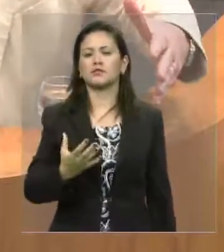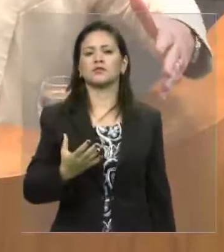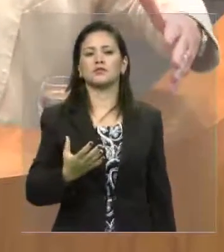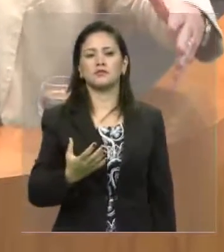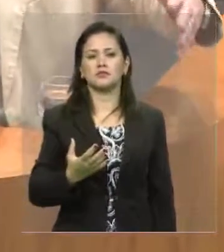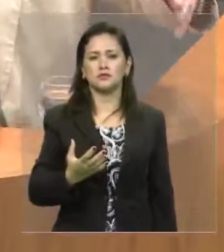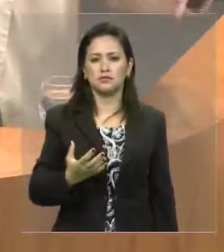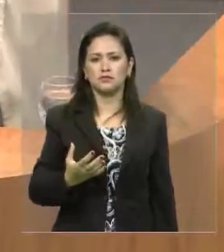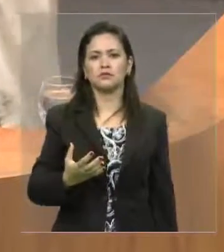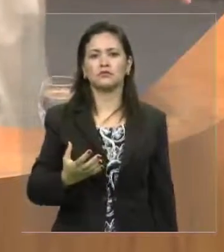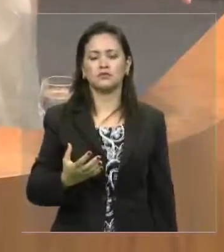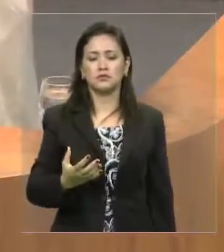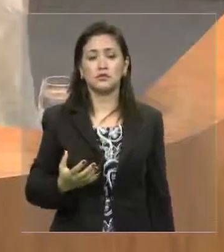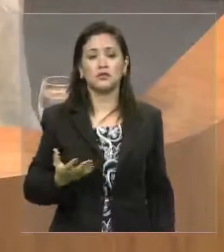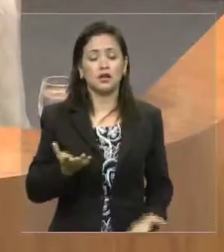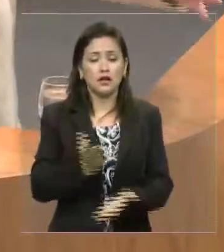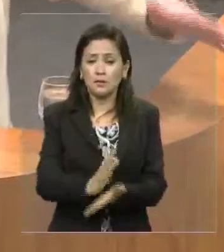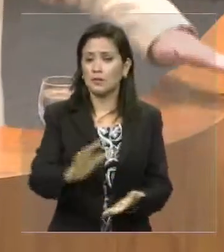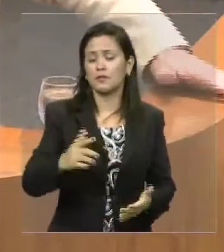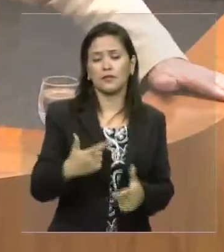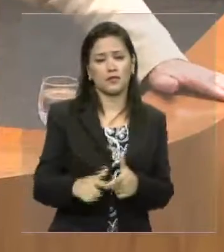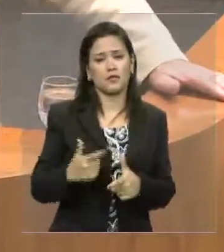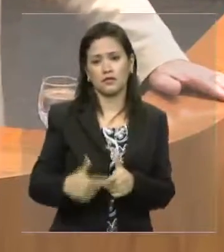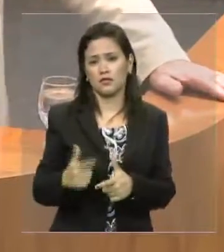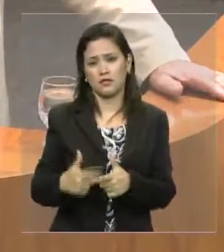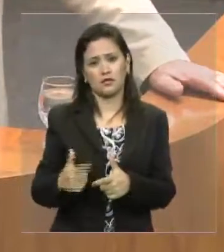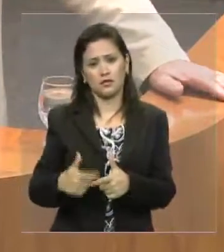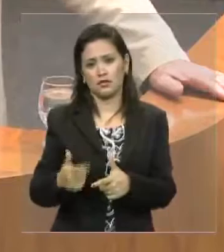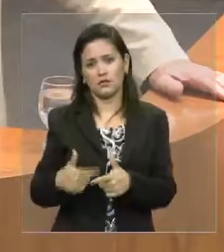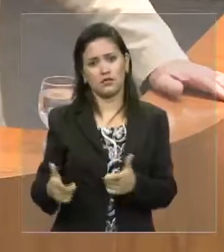bem feita, resolveu o problema